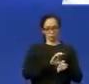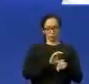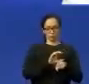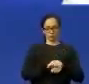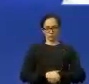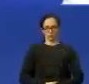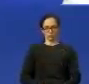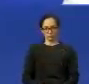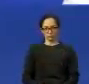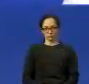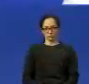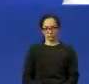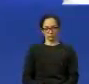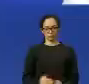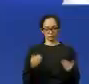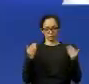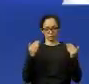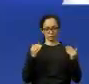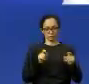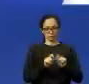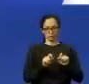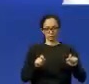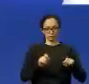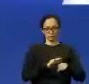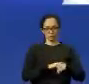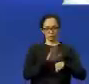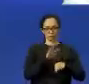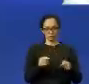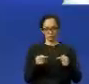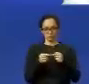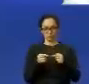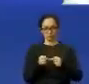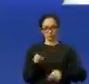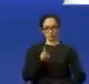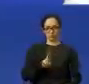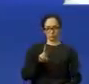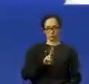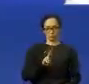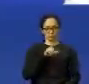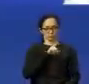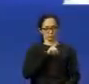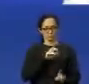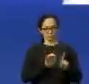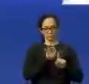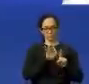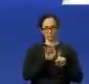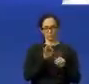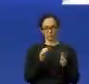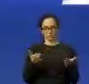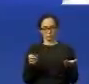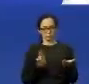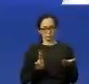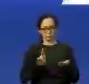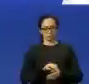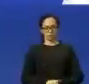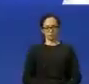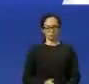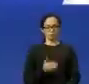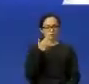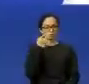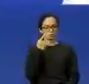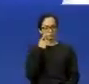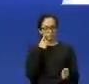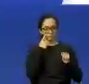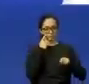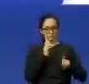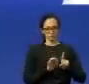colunas. Aí ele pergunta, qual é a temperatura máxima mais aproximada registrada nesse termômetro? Bem, nesse caso, observando o termômetro, vemos